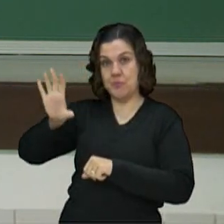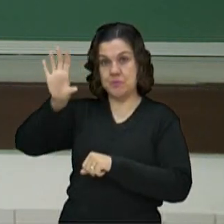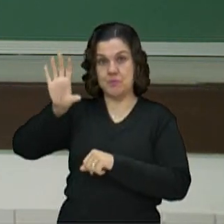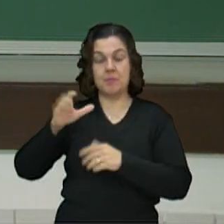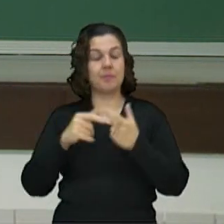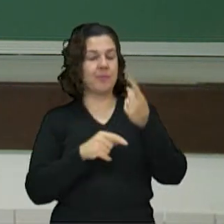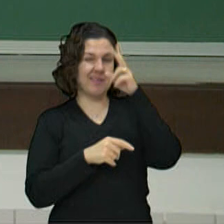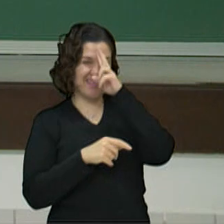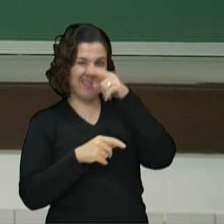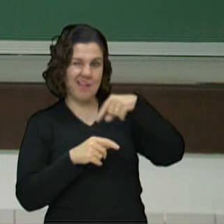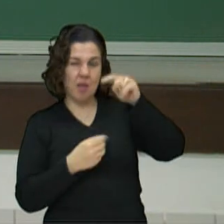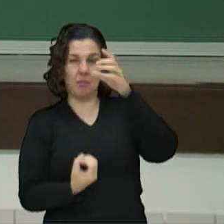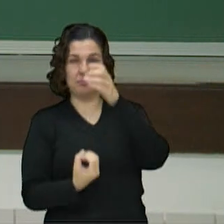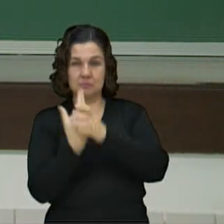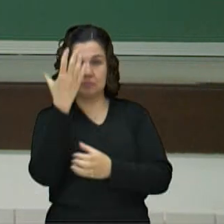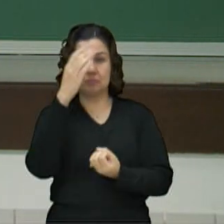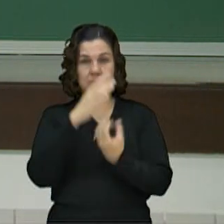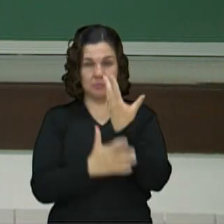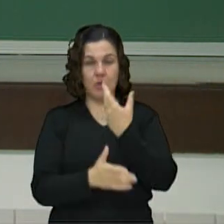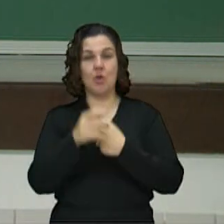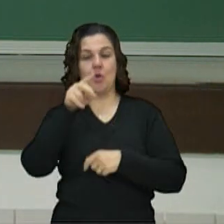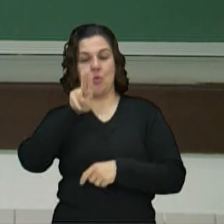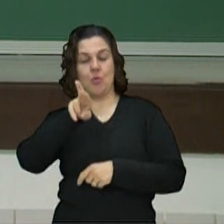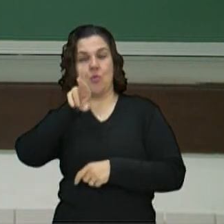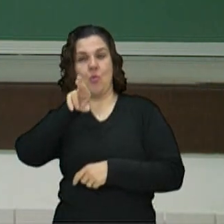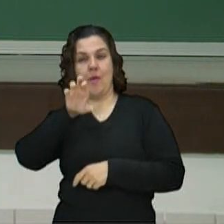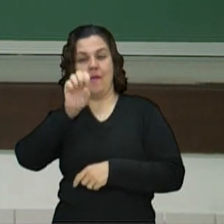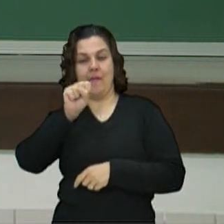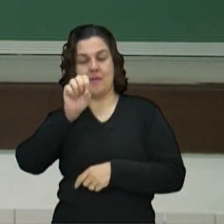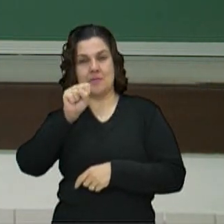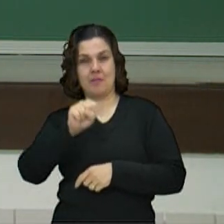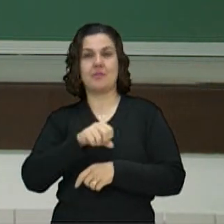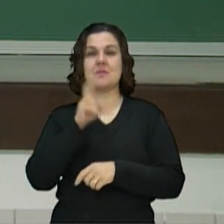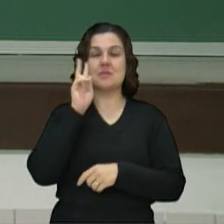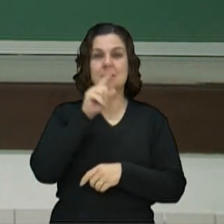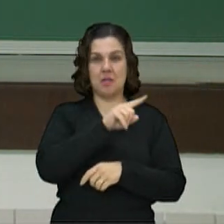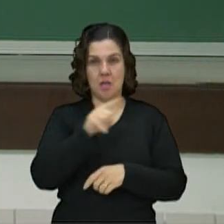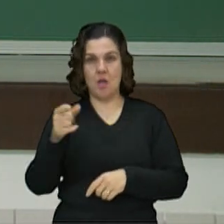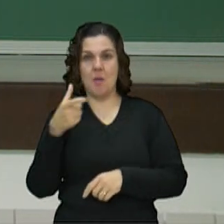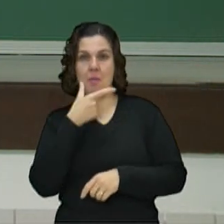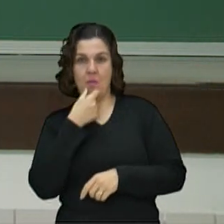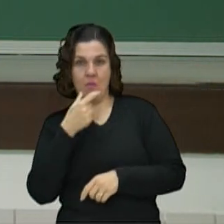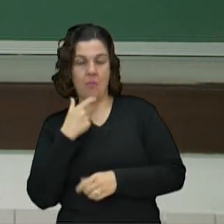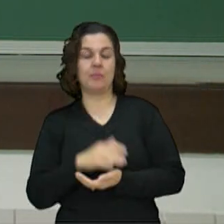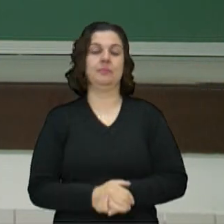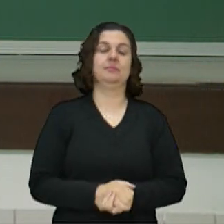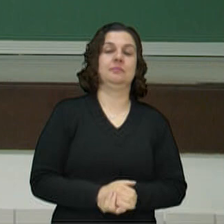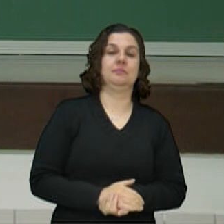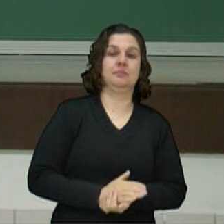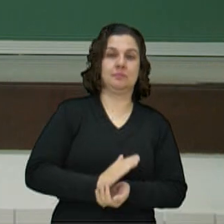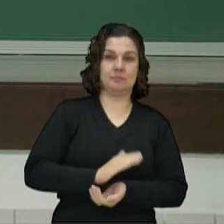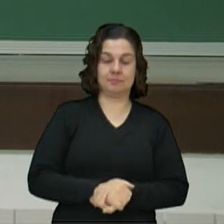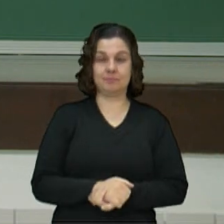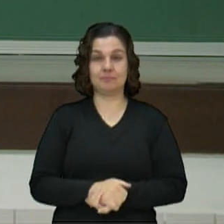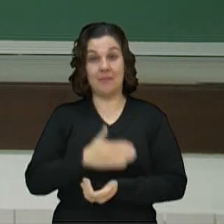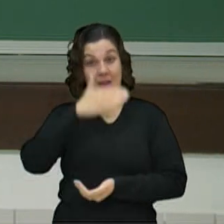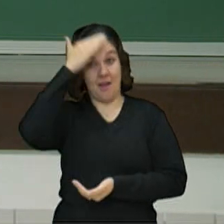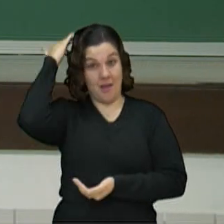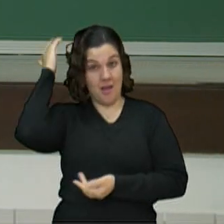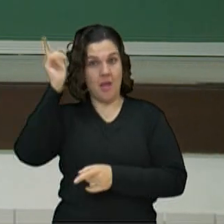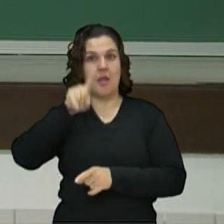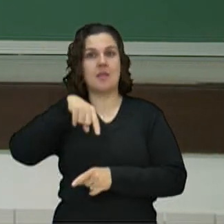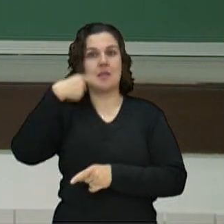E daí você lembra da criação da União Soviética, sob a liderança do Lenin e depois do Stalin. Ok? Esse é